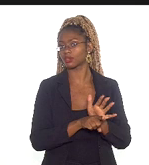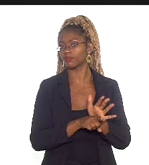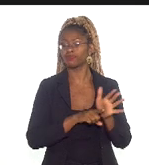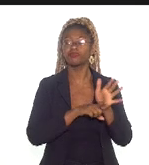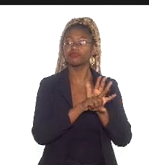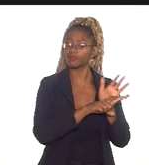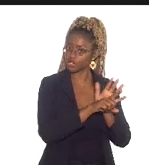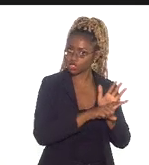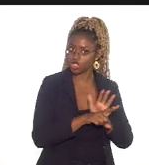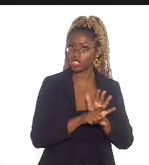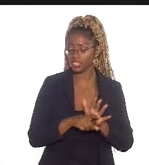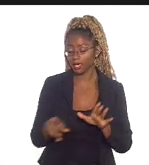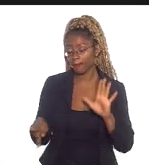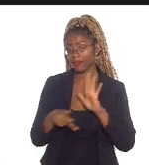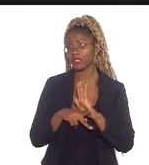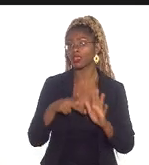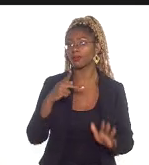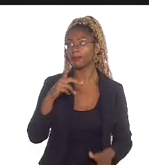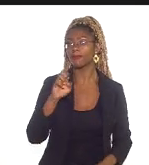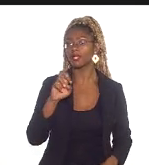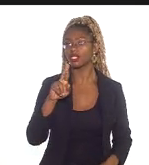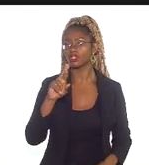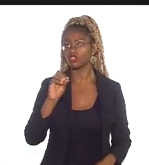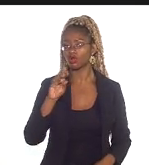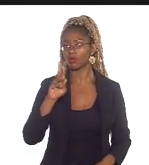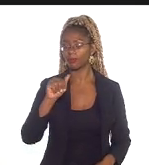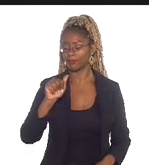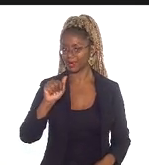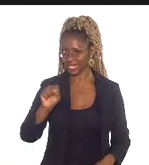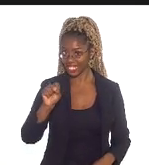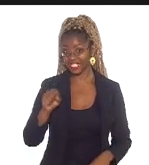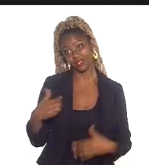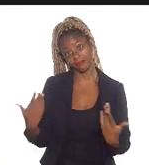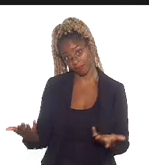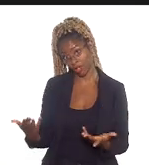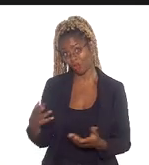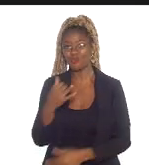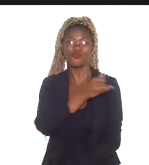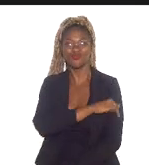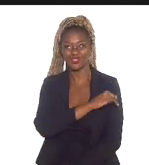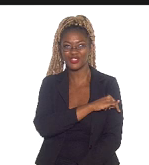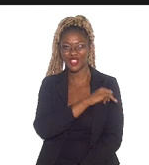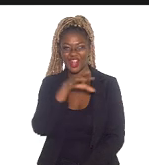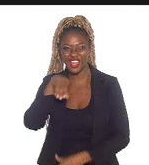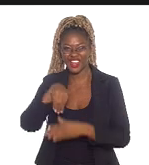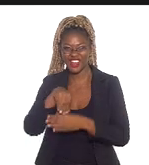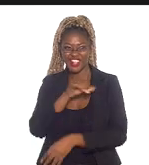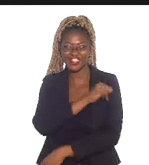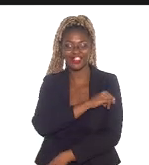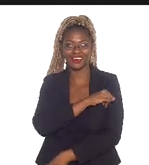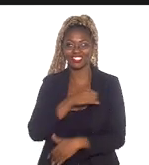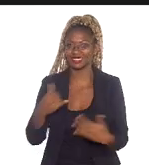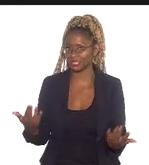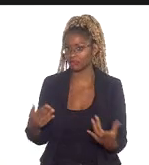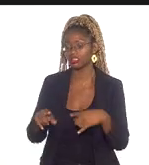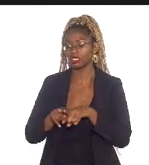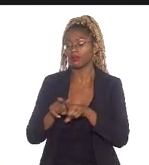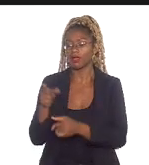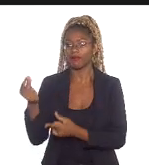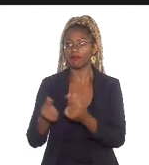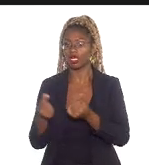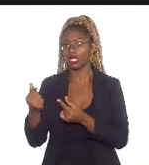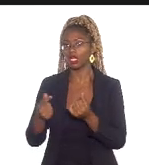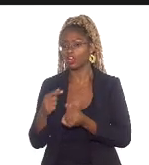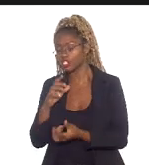pesquisa da Petrobras e, portanto, é no Rio de Janeiro. Aí mesmo quando são valores aportados em projetos em